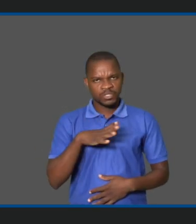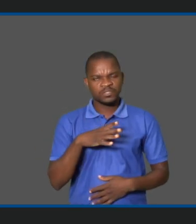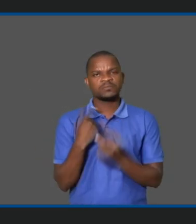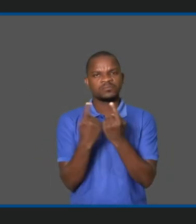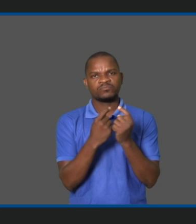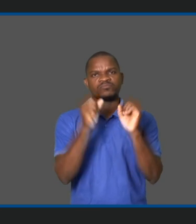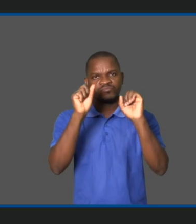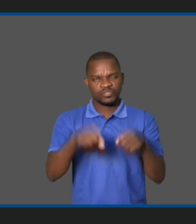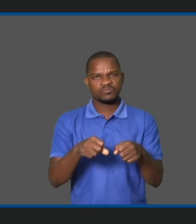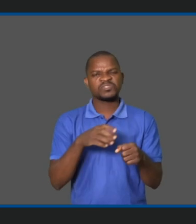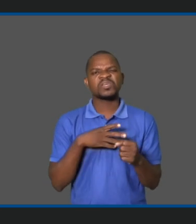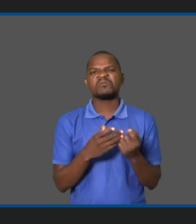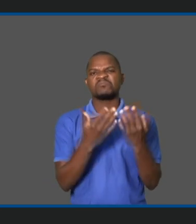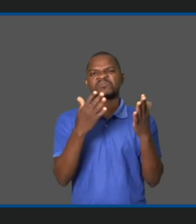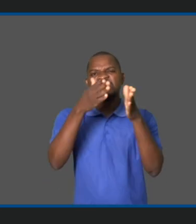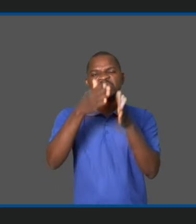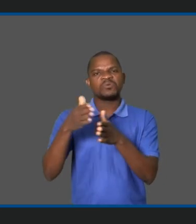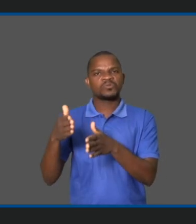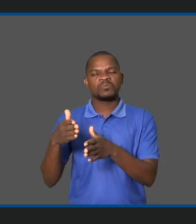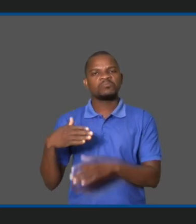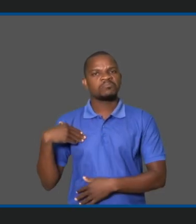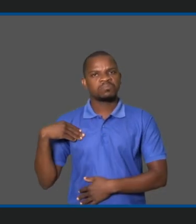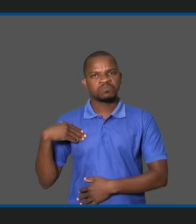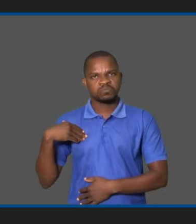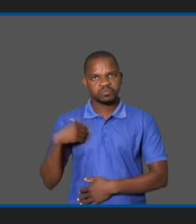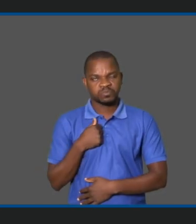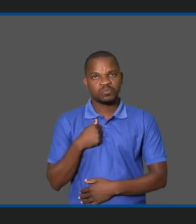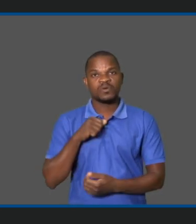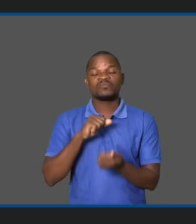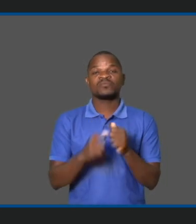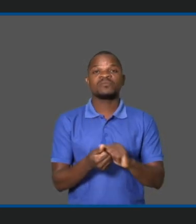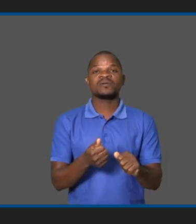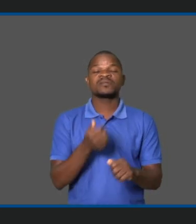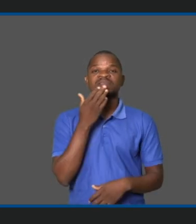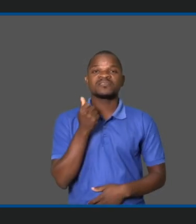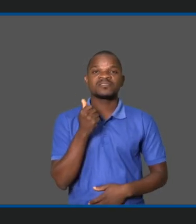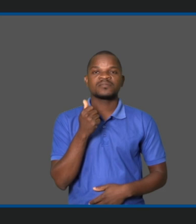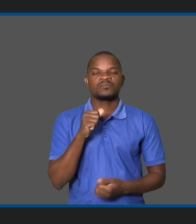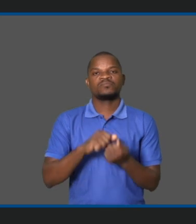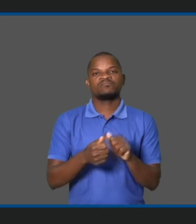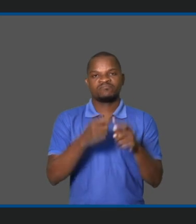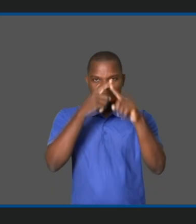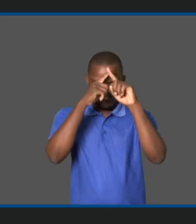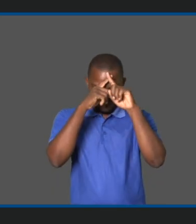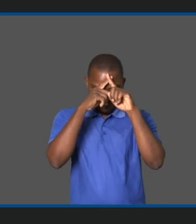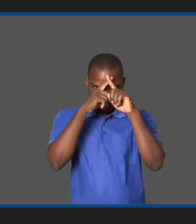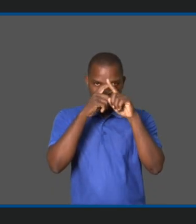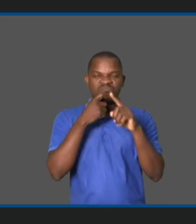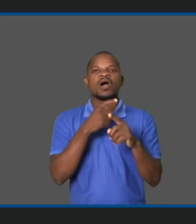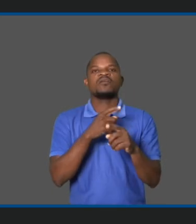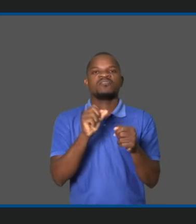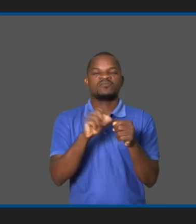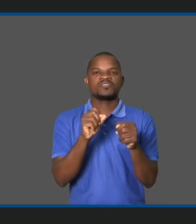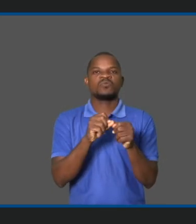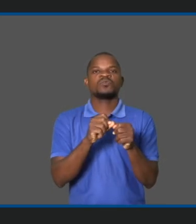a vida por causa da atuação da polícia, no sentido de estar a cumprir com medidas do estado de emergência. Essas não são medidas